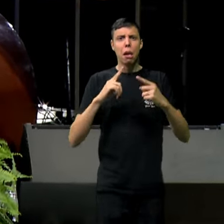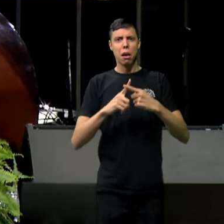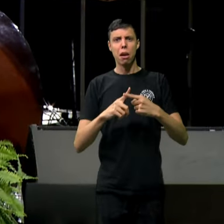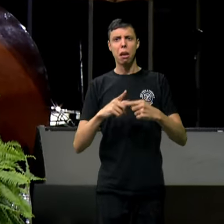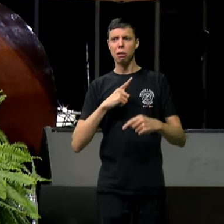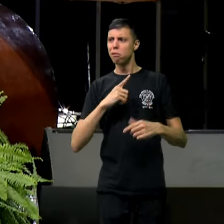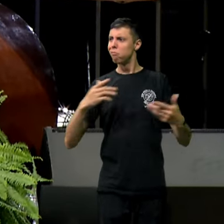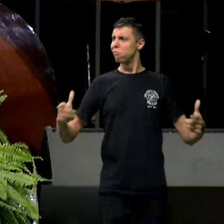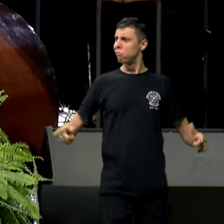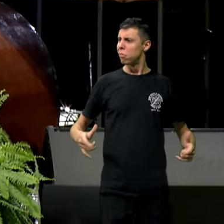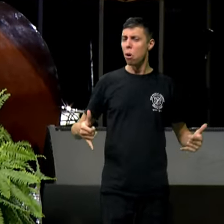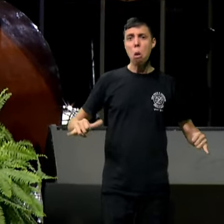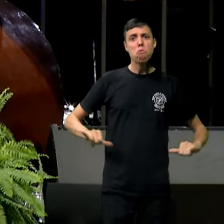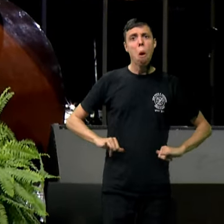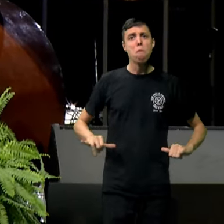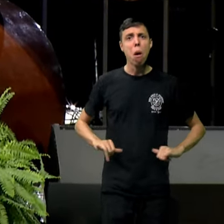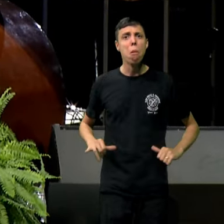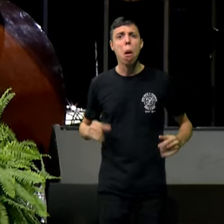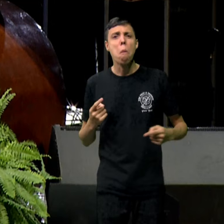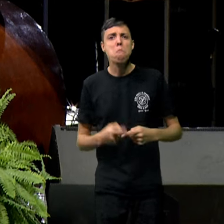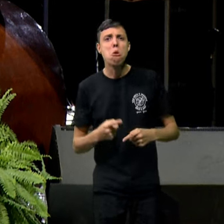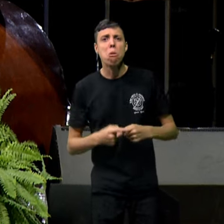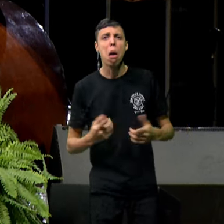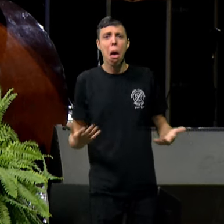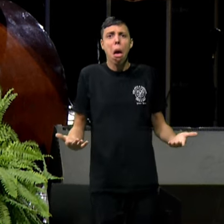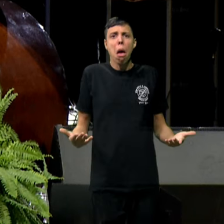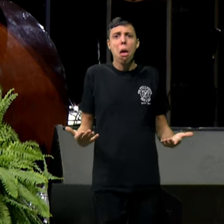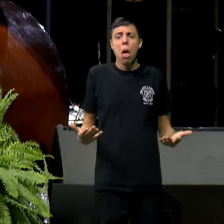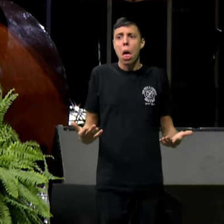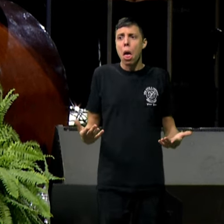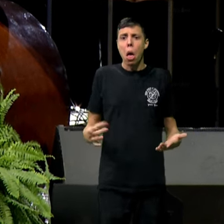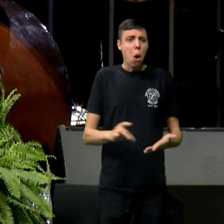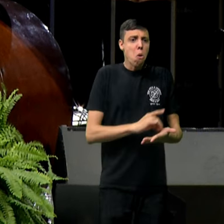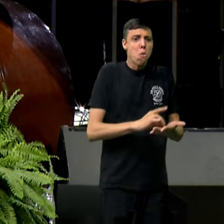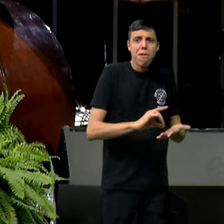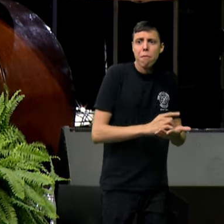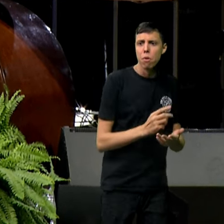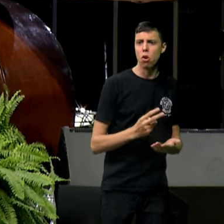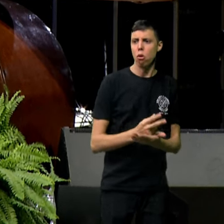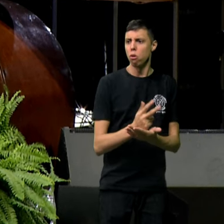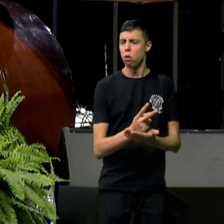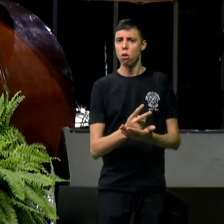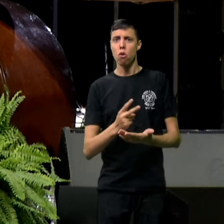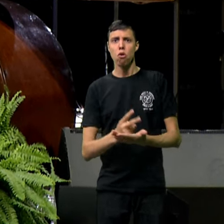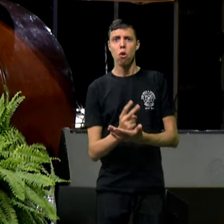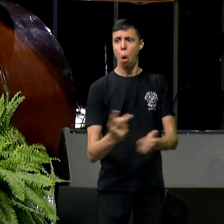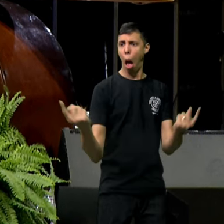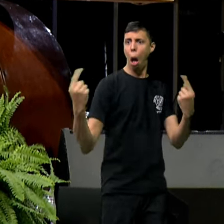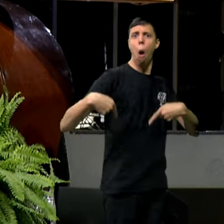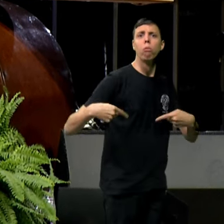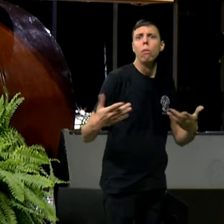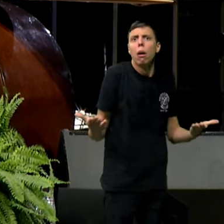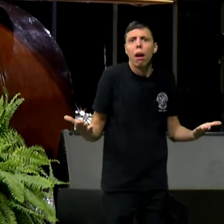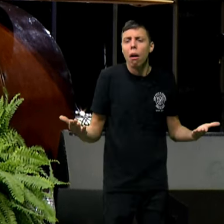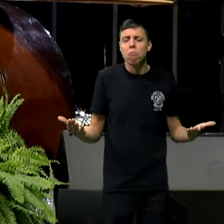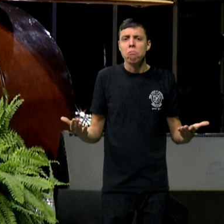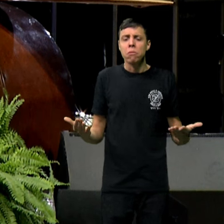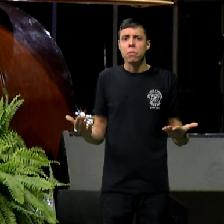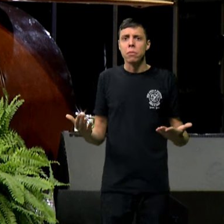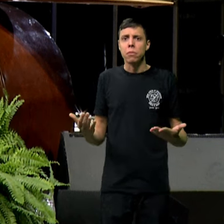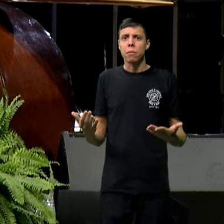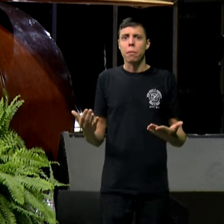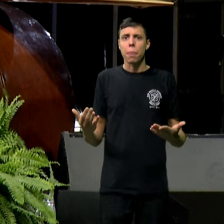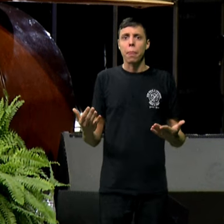batalha espiritual? É da resistência do inimigo? Ou é desconhecimento da igreja de algumas estratégias que podem levá-la